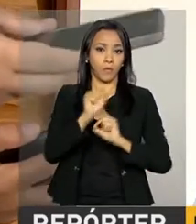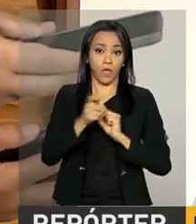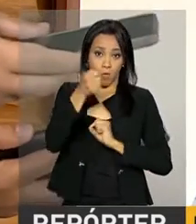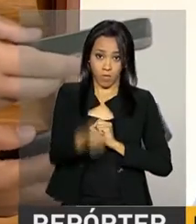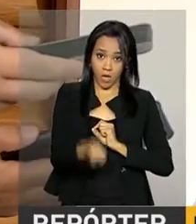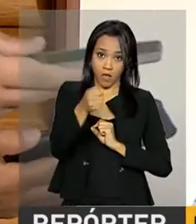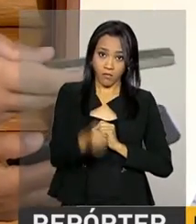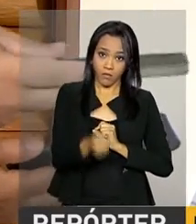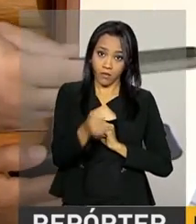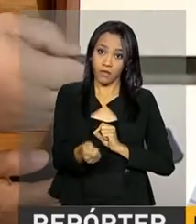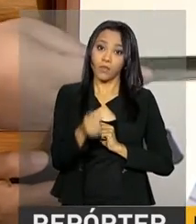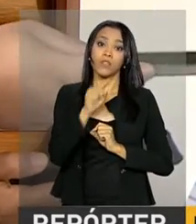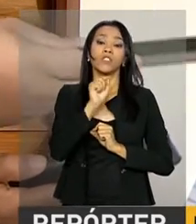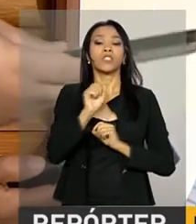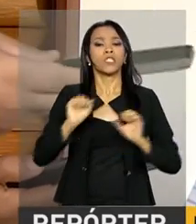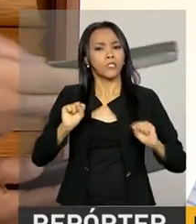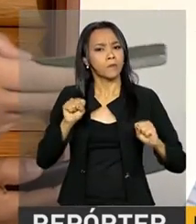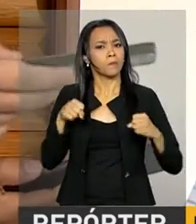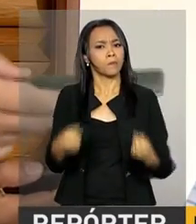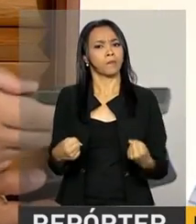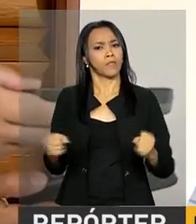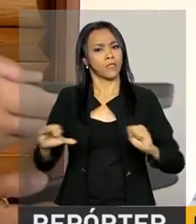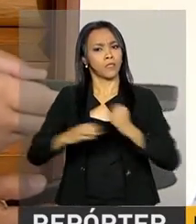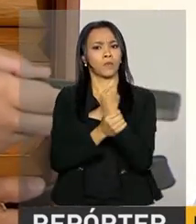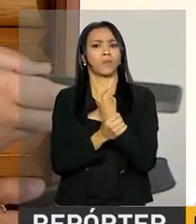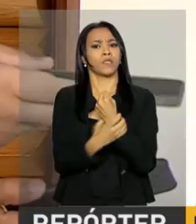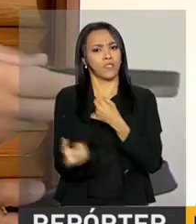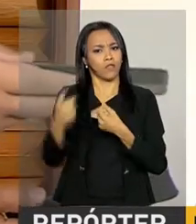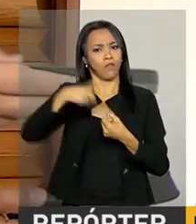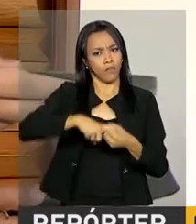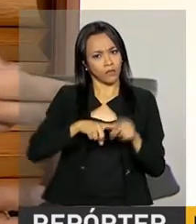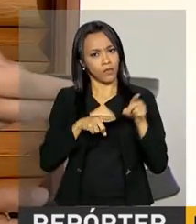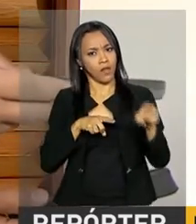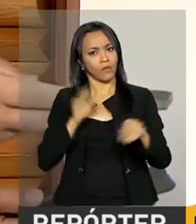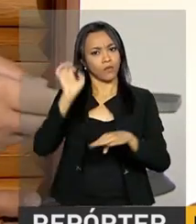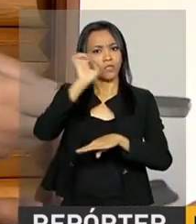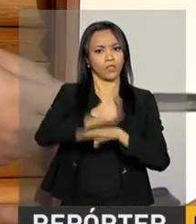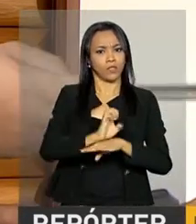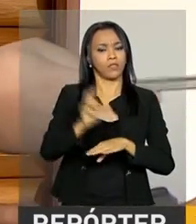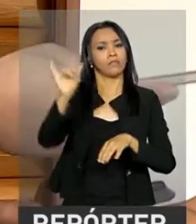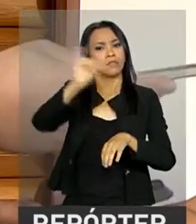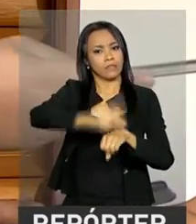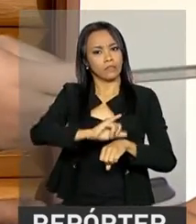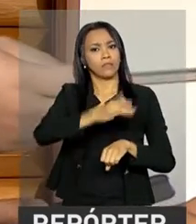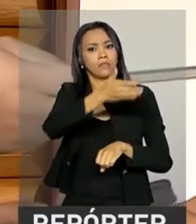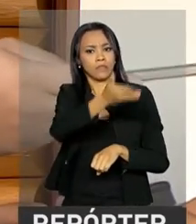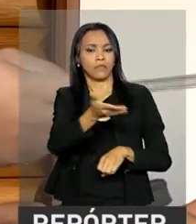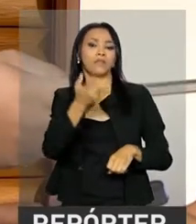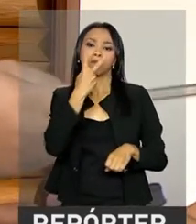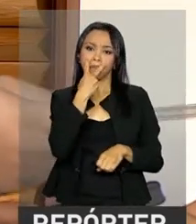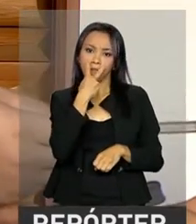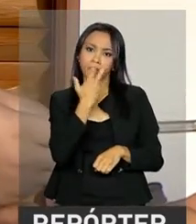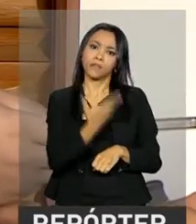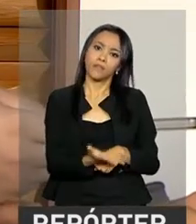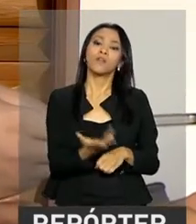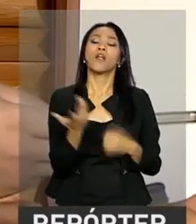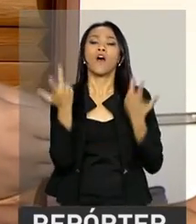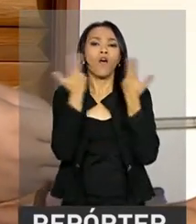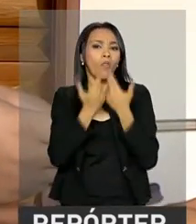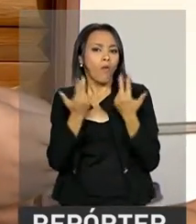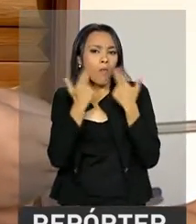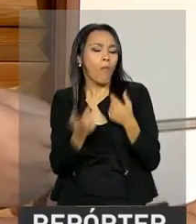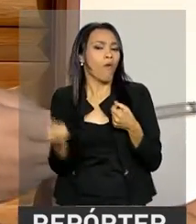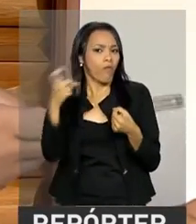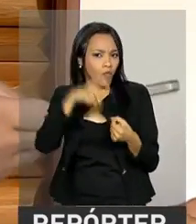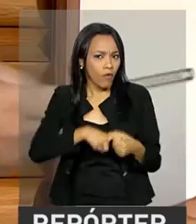cumprindo de recuperar a ordem à segurança ela está voltando a cidade volta ao normal a cidade volta a viver o seu